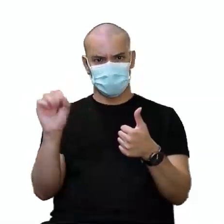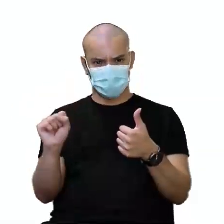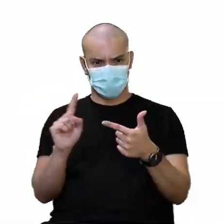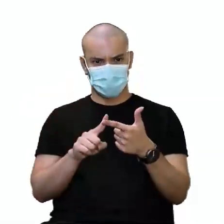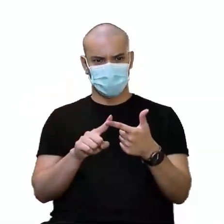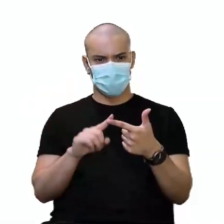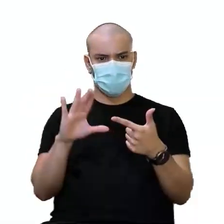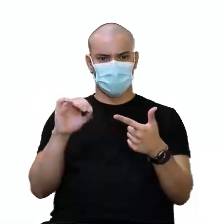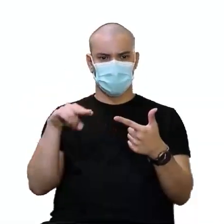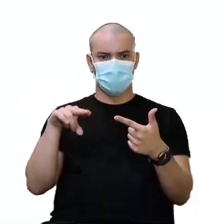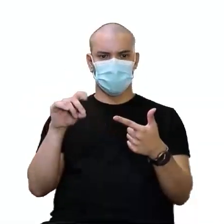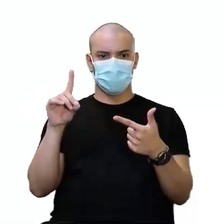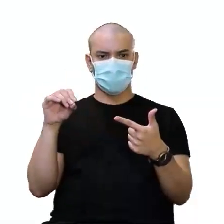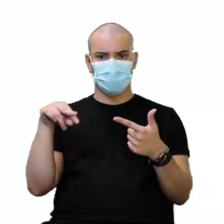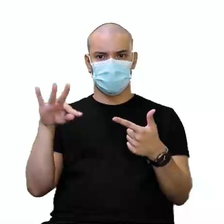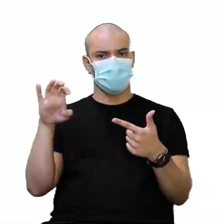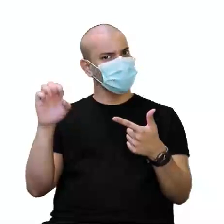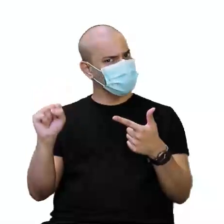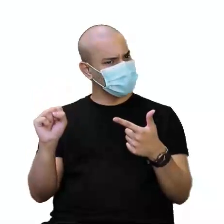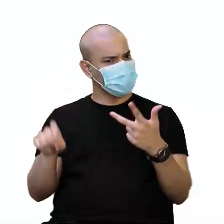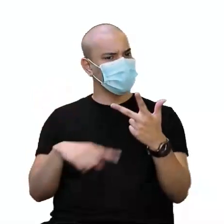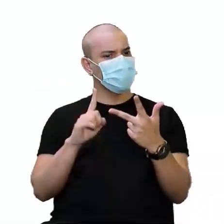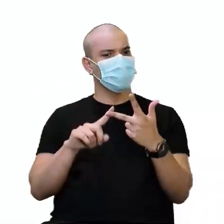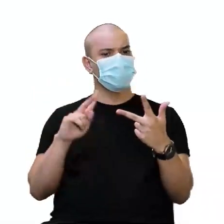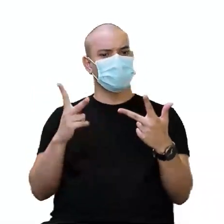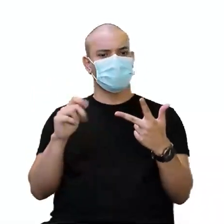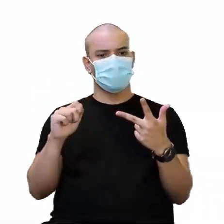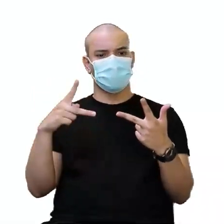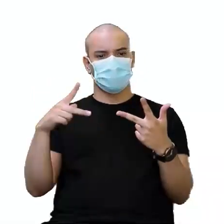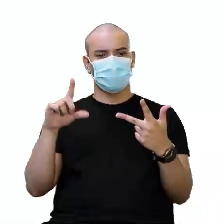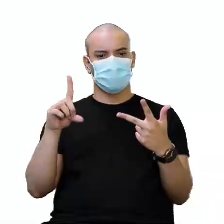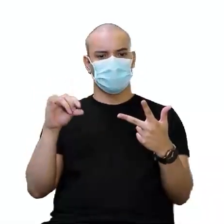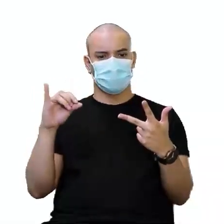Artossauros, B, Conodontes, C,